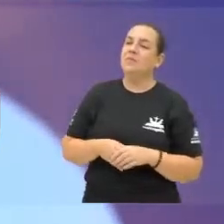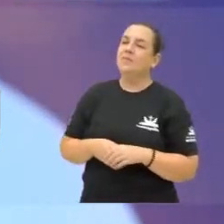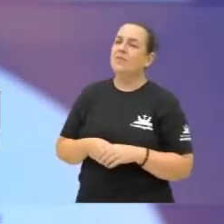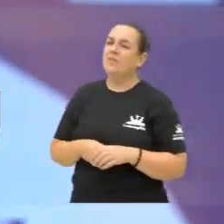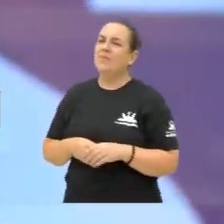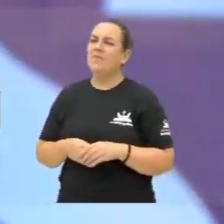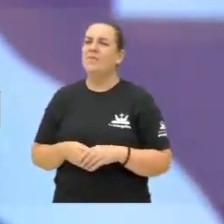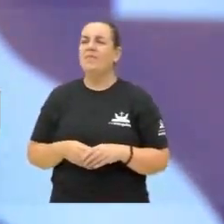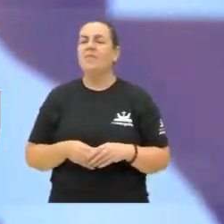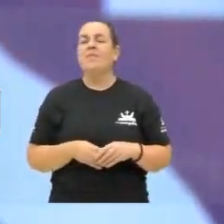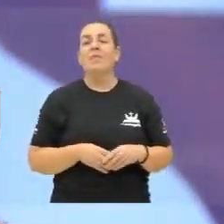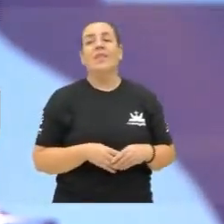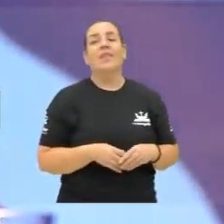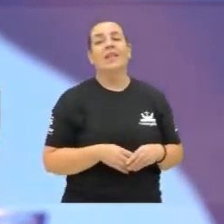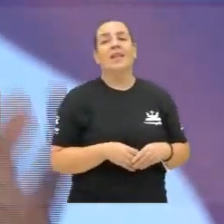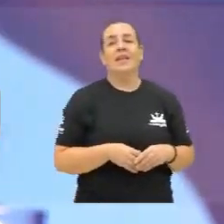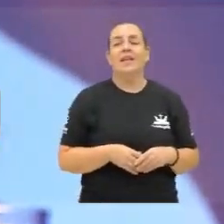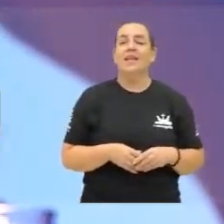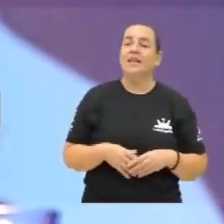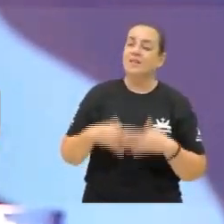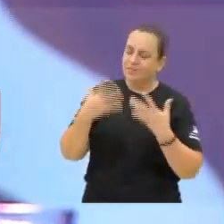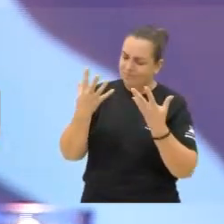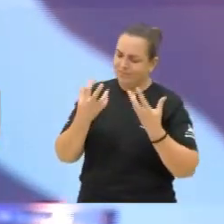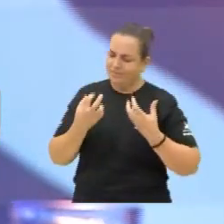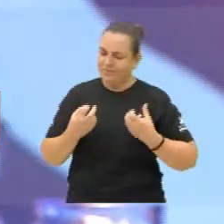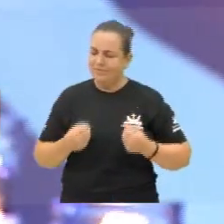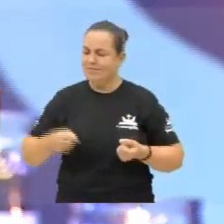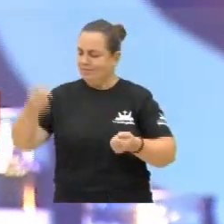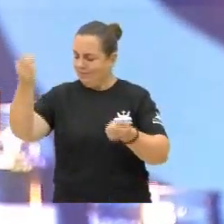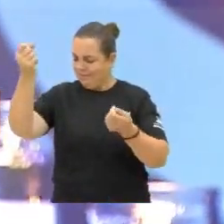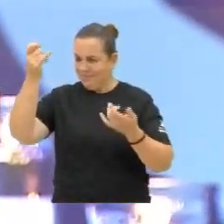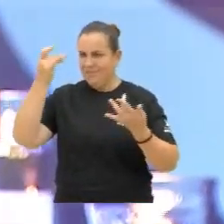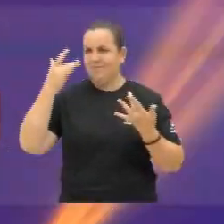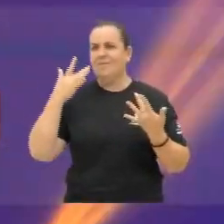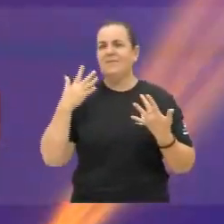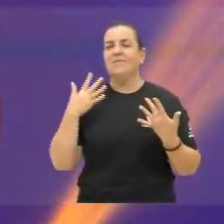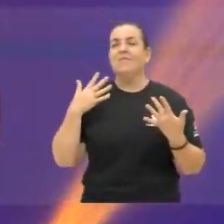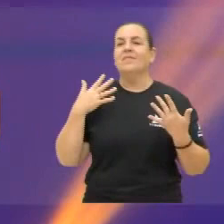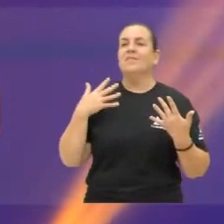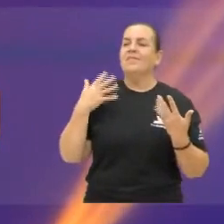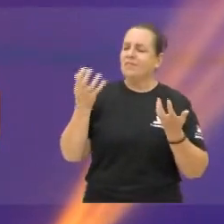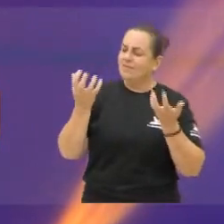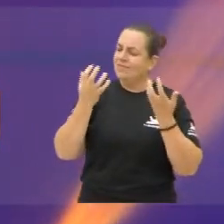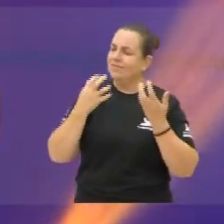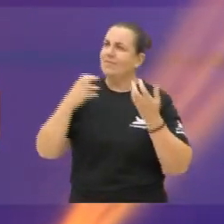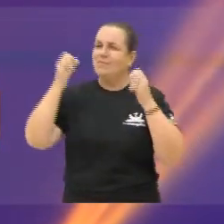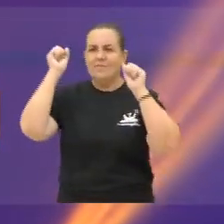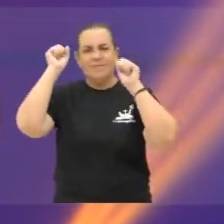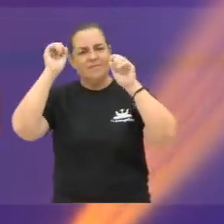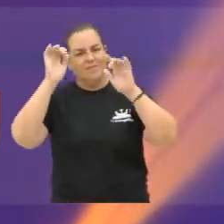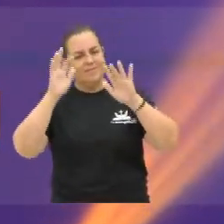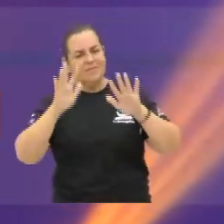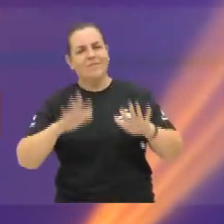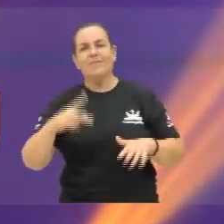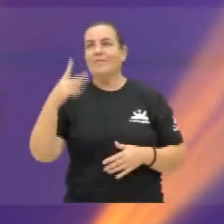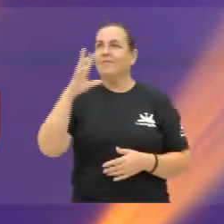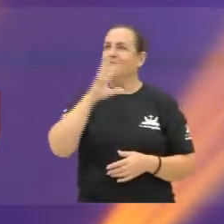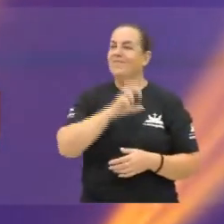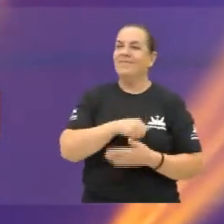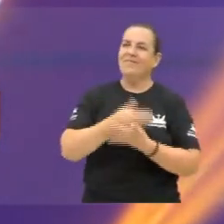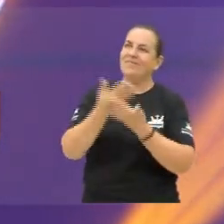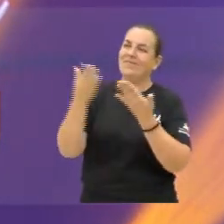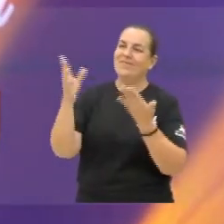Toma posse da graça, toma posse da minha graça. E eu quero a bênção desse amor.